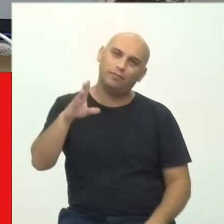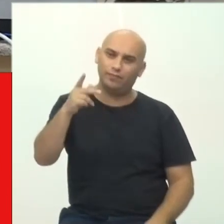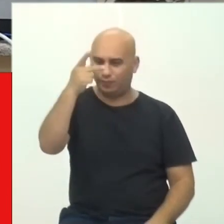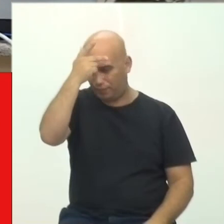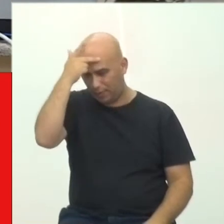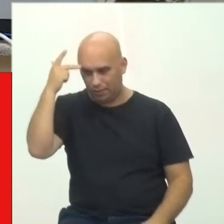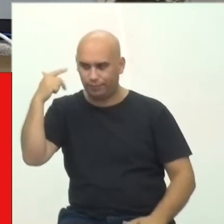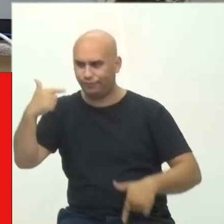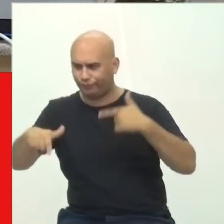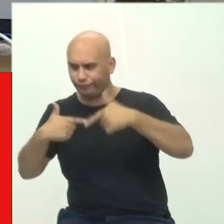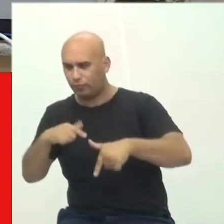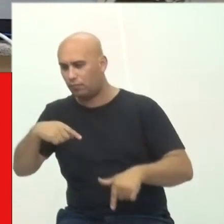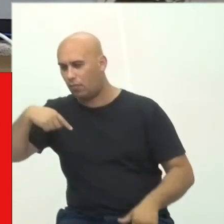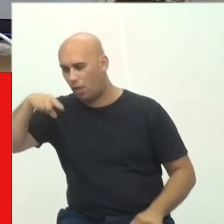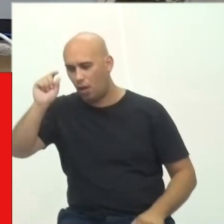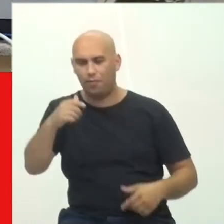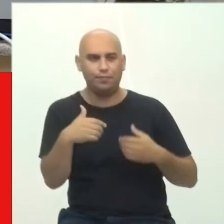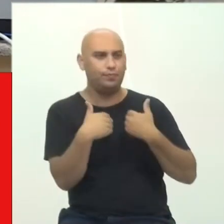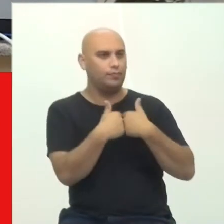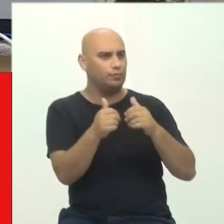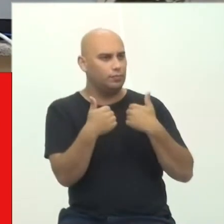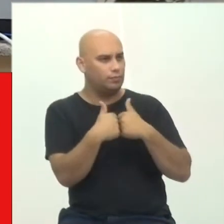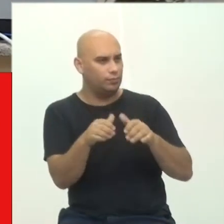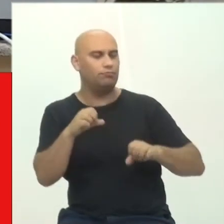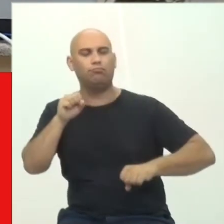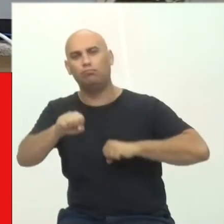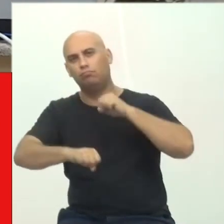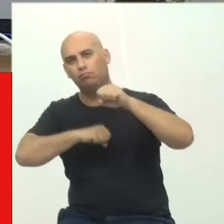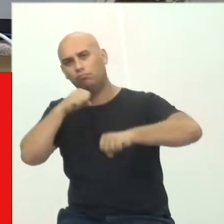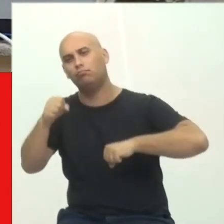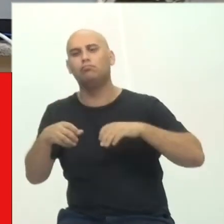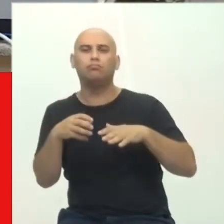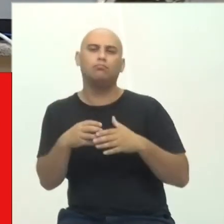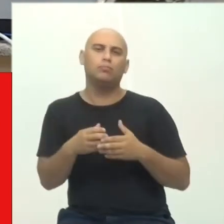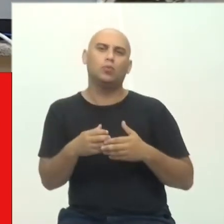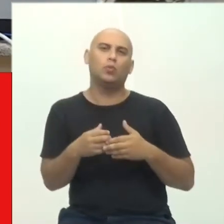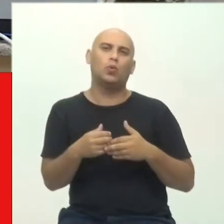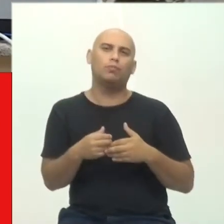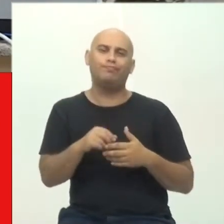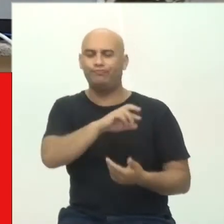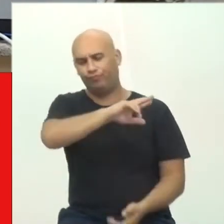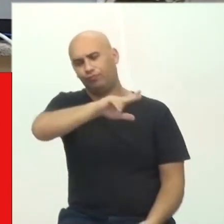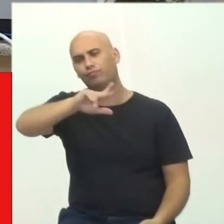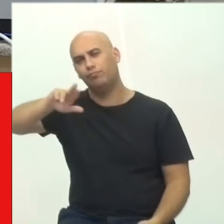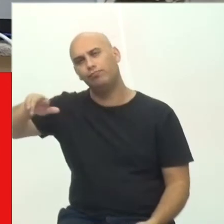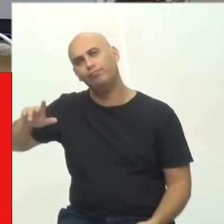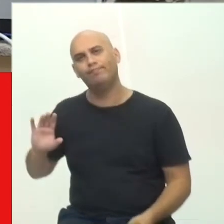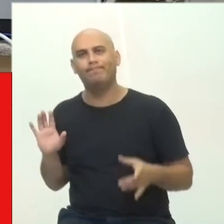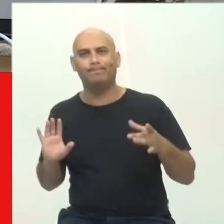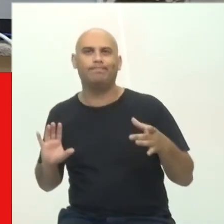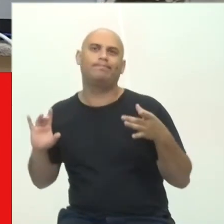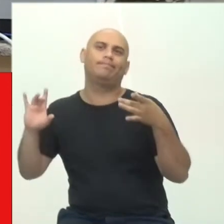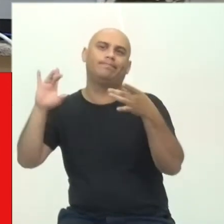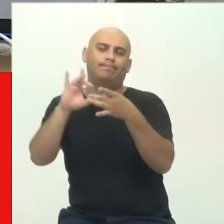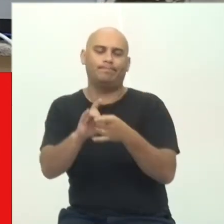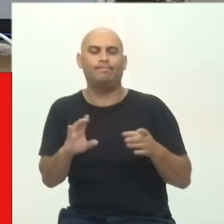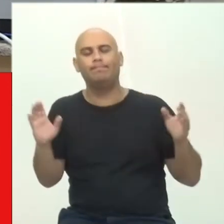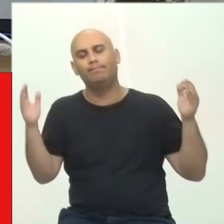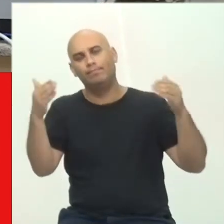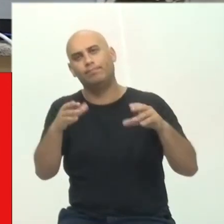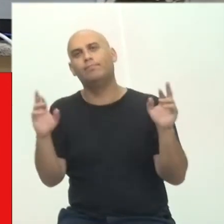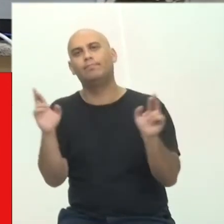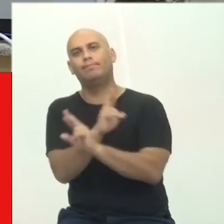vai trabalhar, a questão do transporte através da bicicleta, o transporte coletivo, essa fusão que foi tão bem tratada em relação